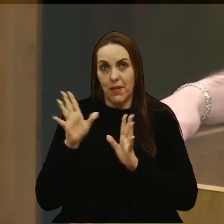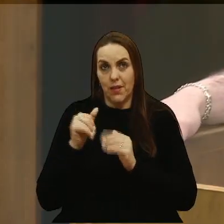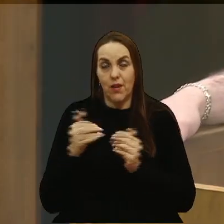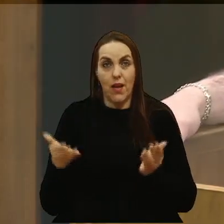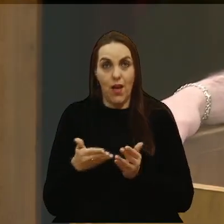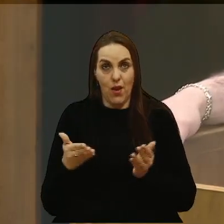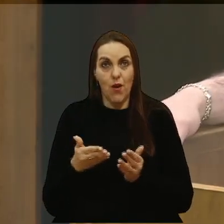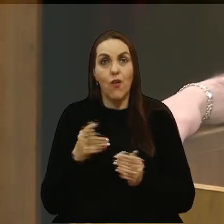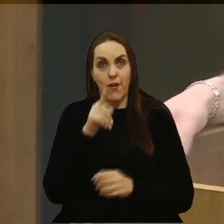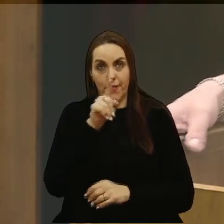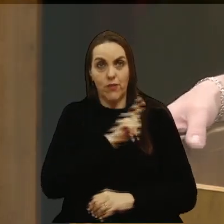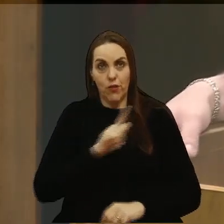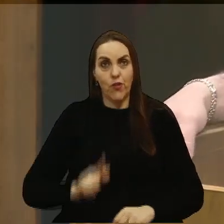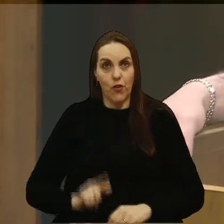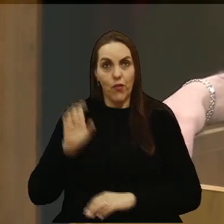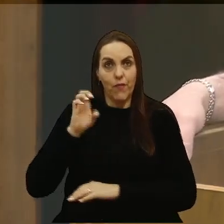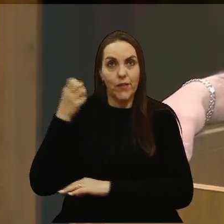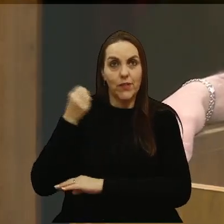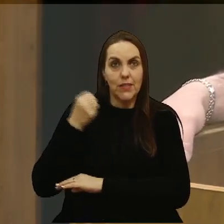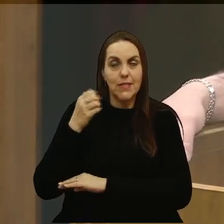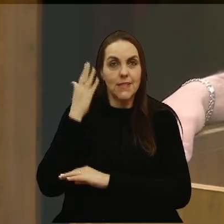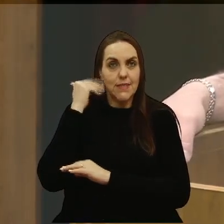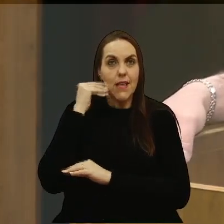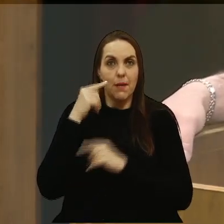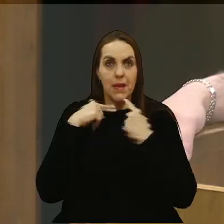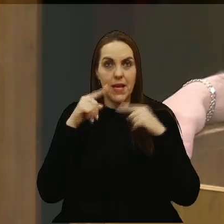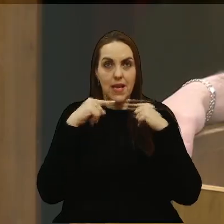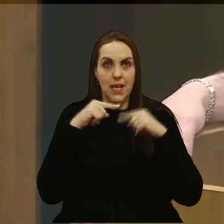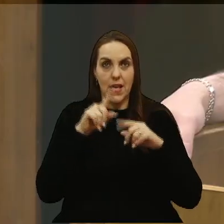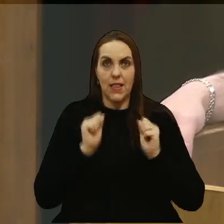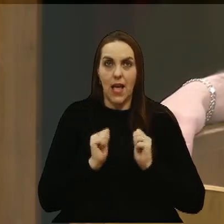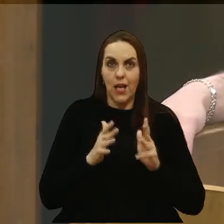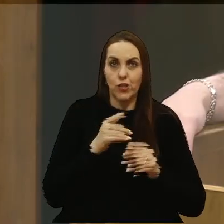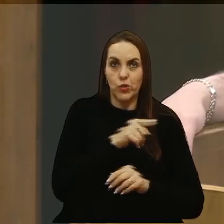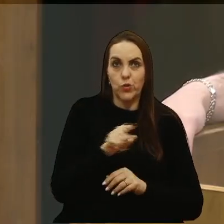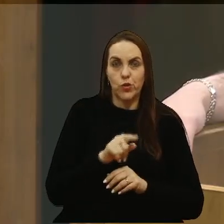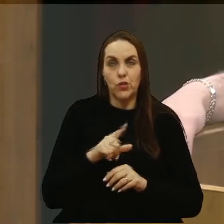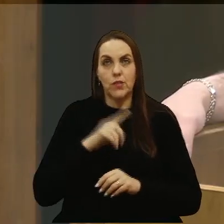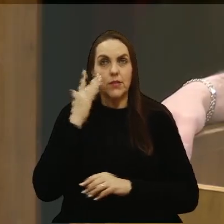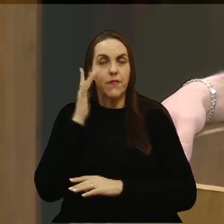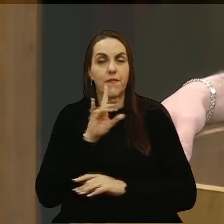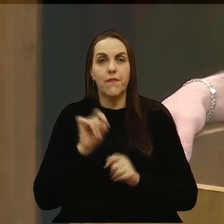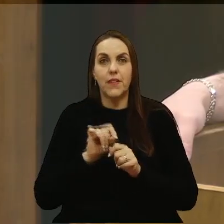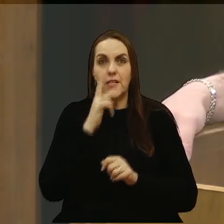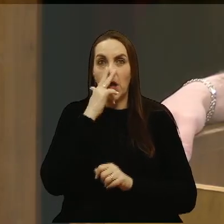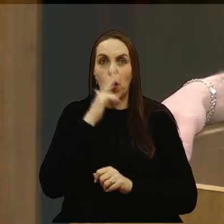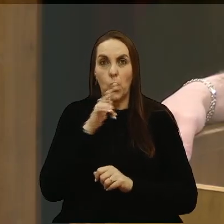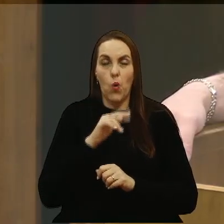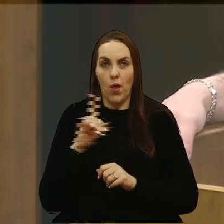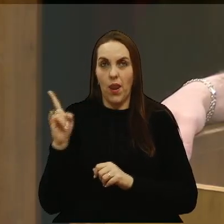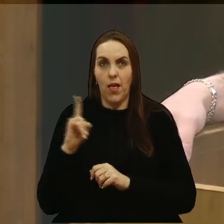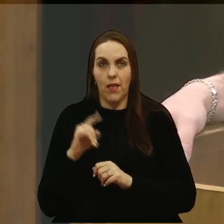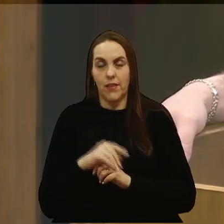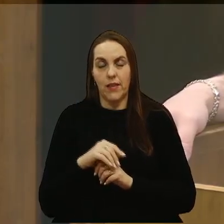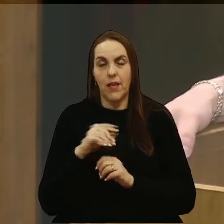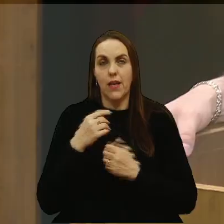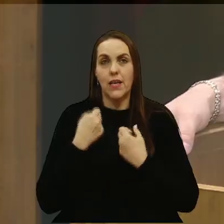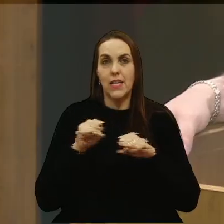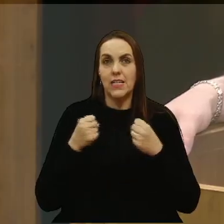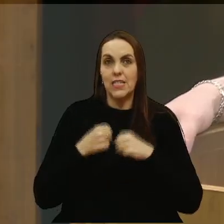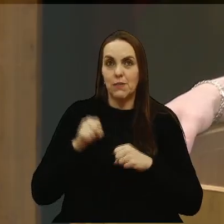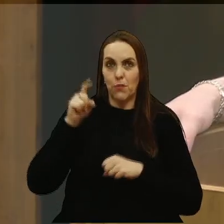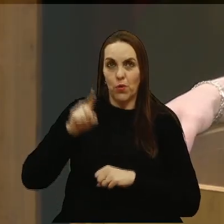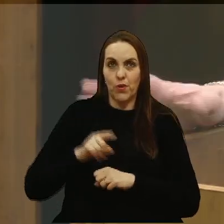governador saiba receber as críticas pelas atitudes e não faça que nem na Expo Inter, que foi vaiado e deu